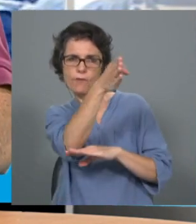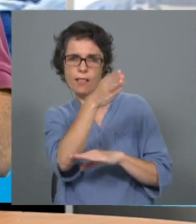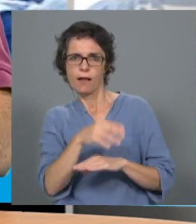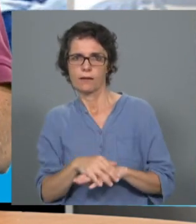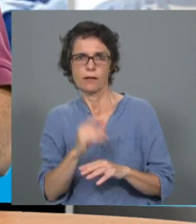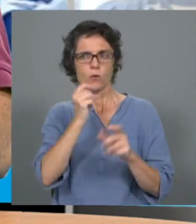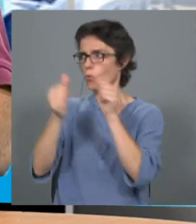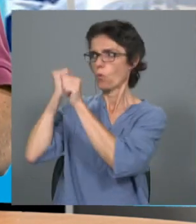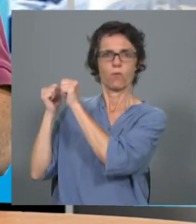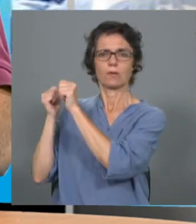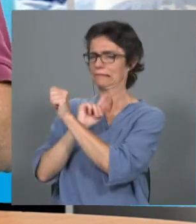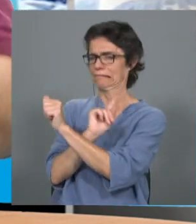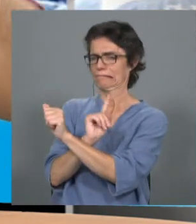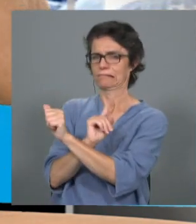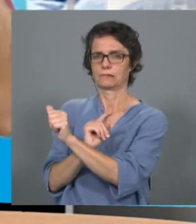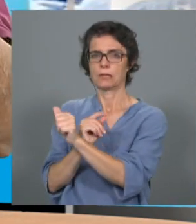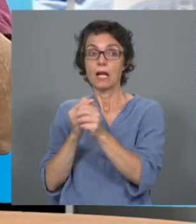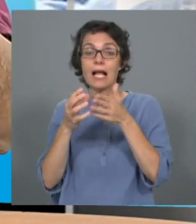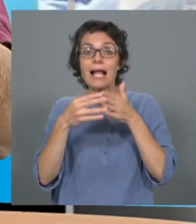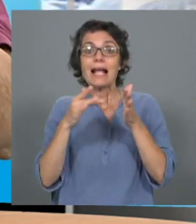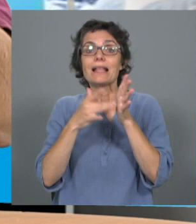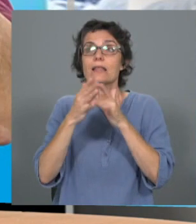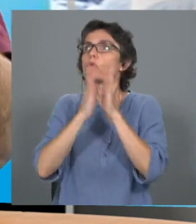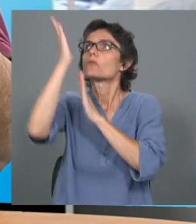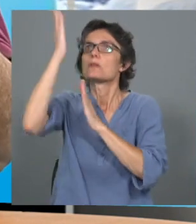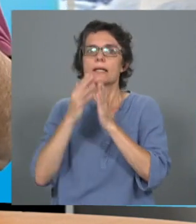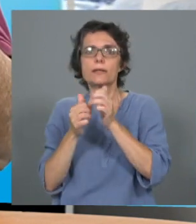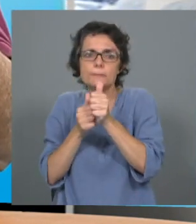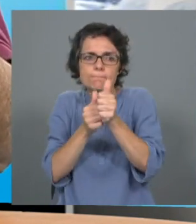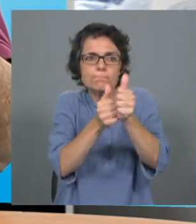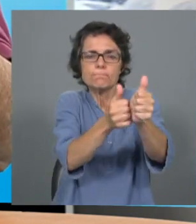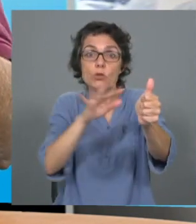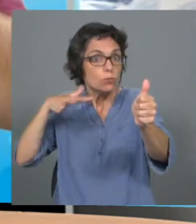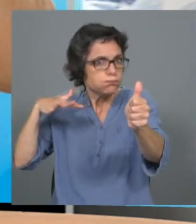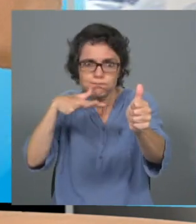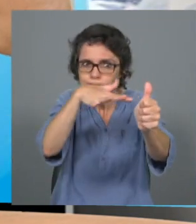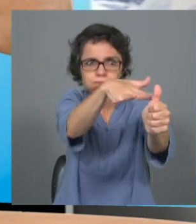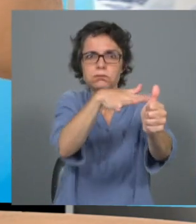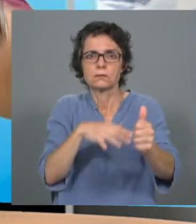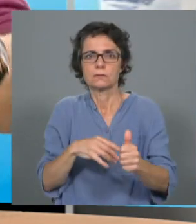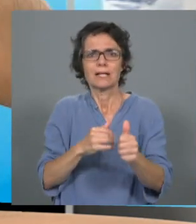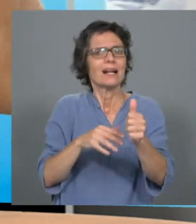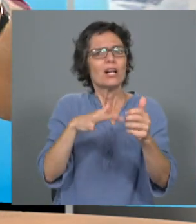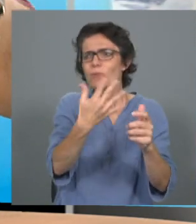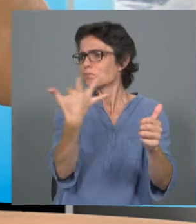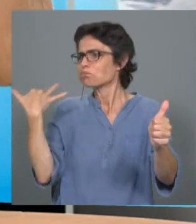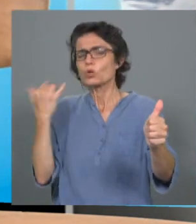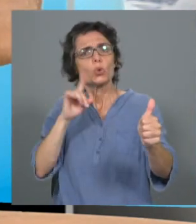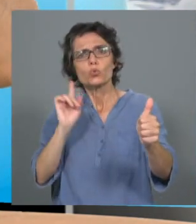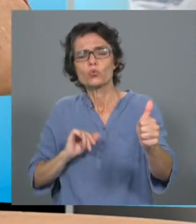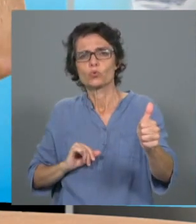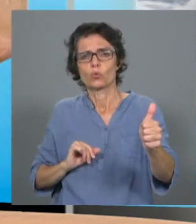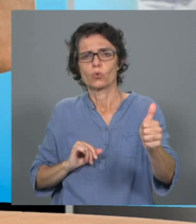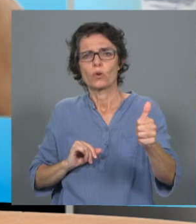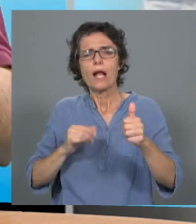e dar-nos-á a terra prometida. É possível um mundo novo, é possível construir um mundo novo, é possível um mundo de justiça, de paz, que agrada